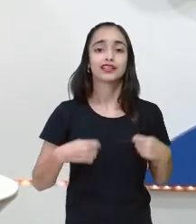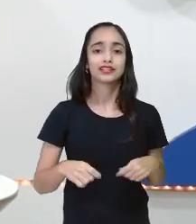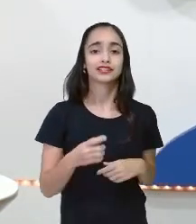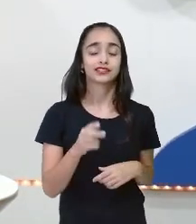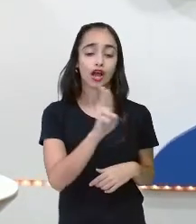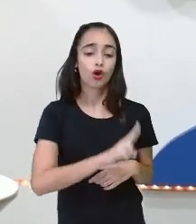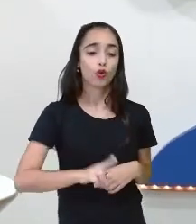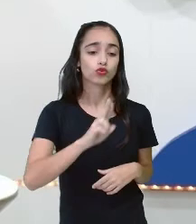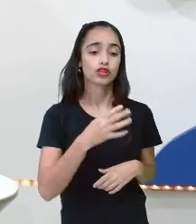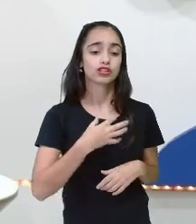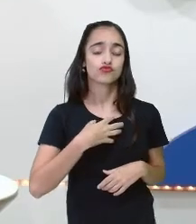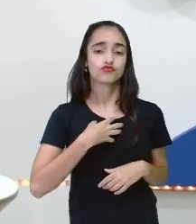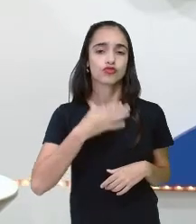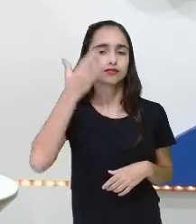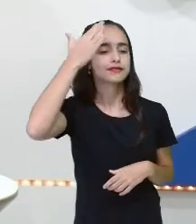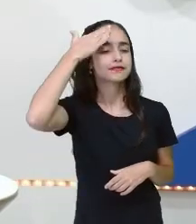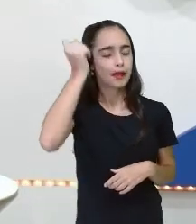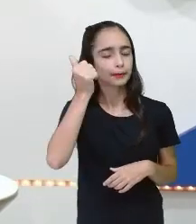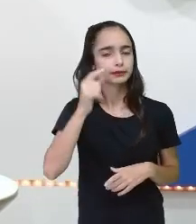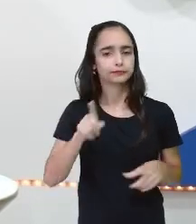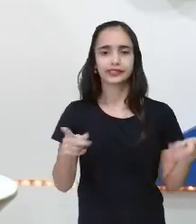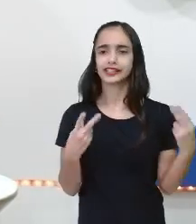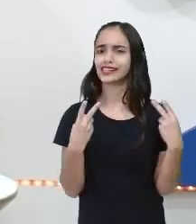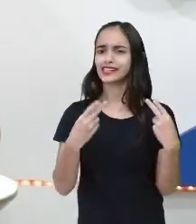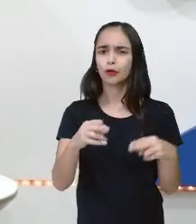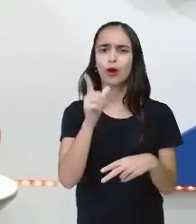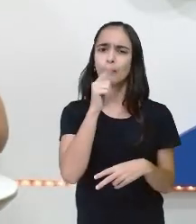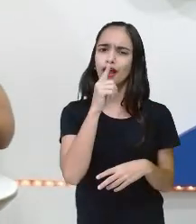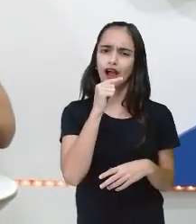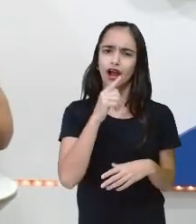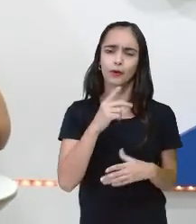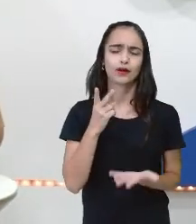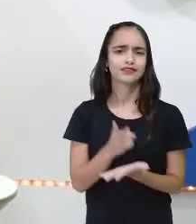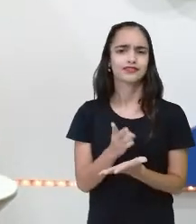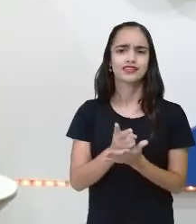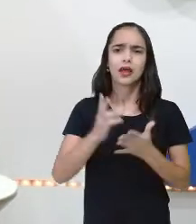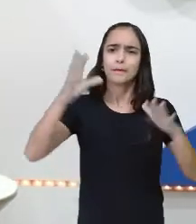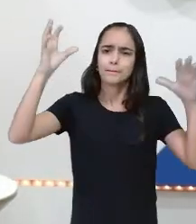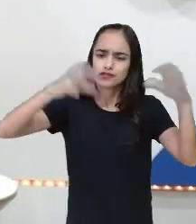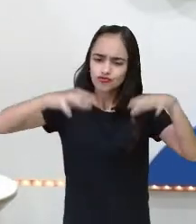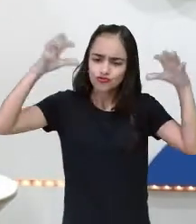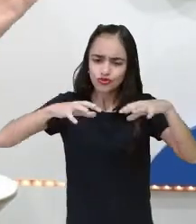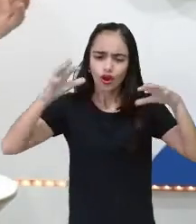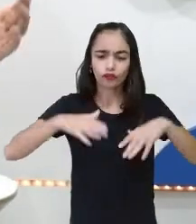água. Exato. Não é? Sabemos que existe o ciclo da água, sempre chove.